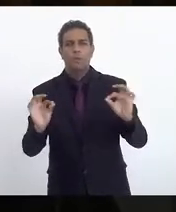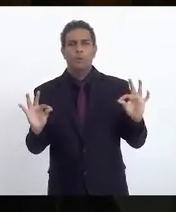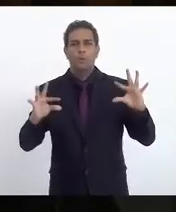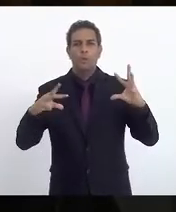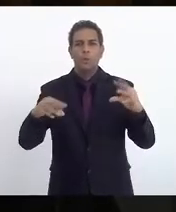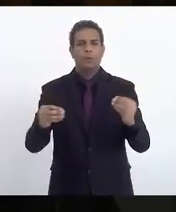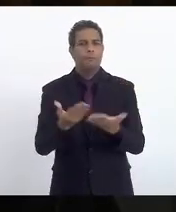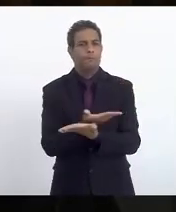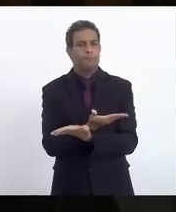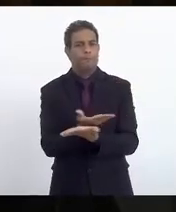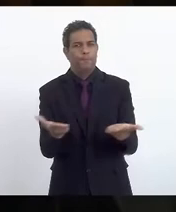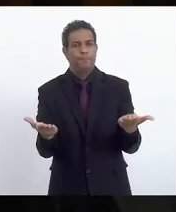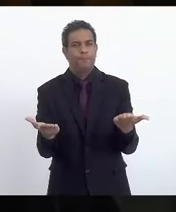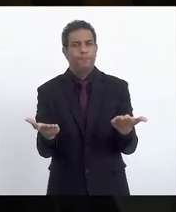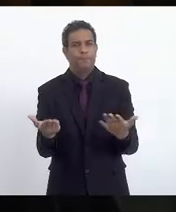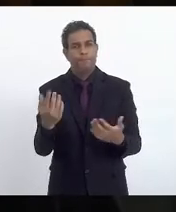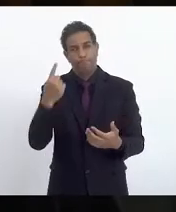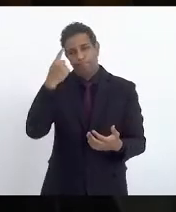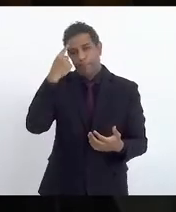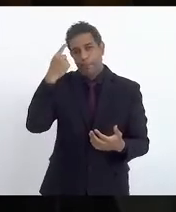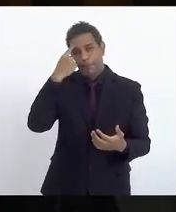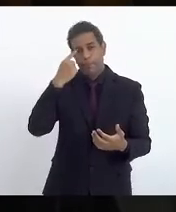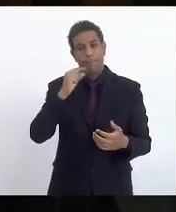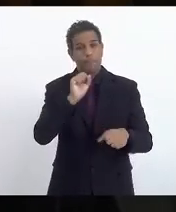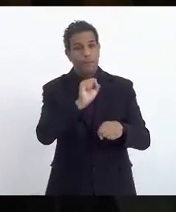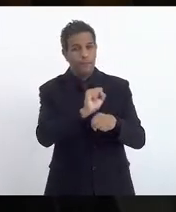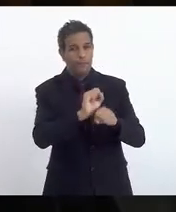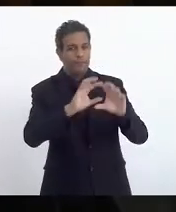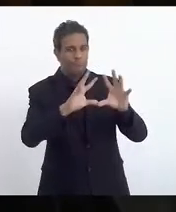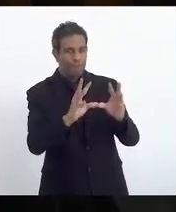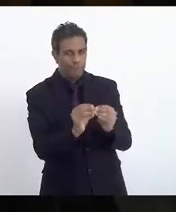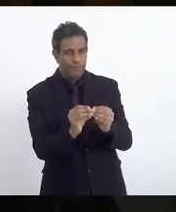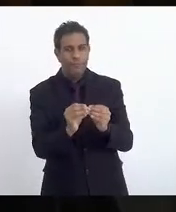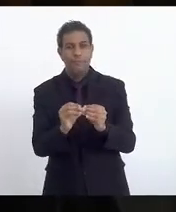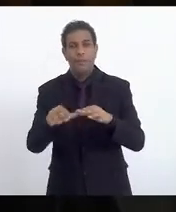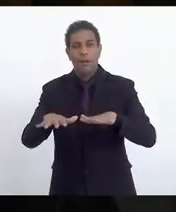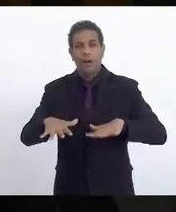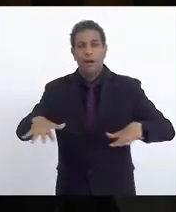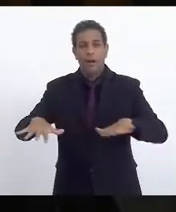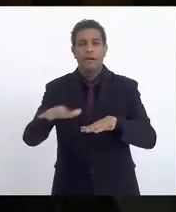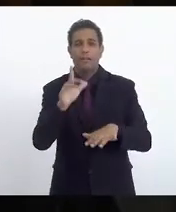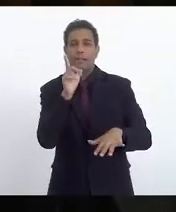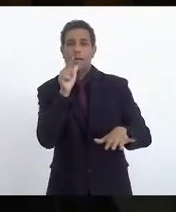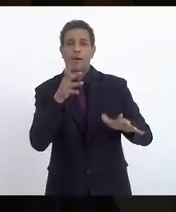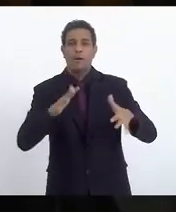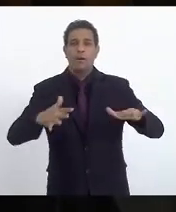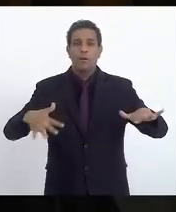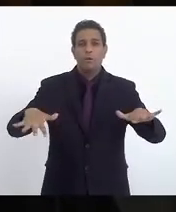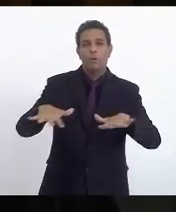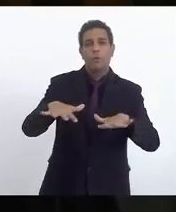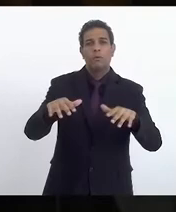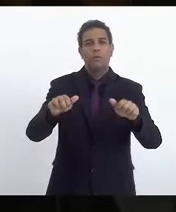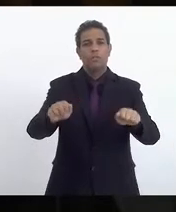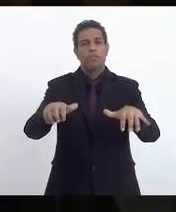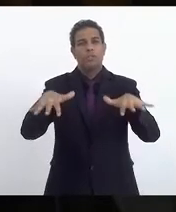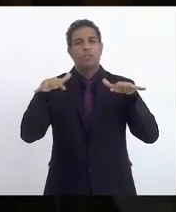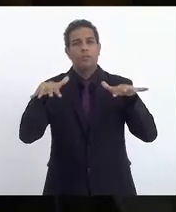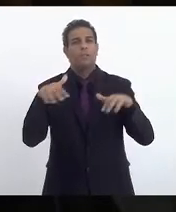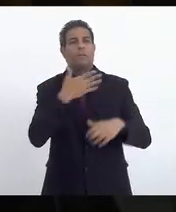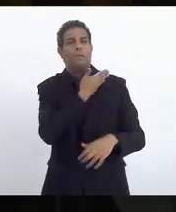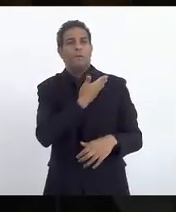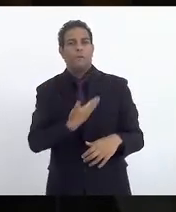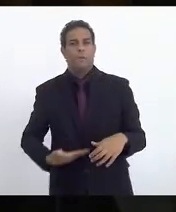aqui aí mesmo para concluir que a economia do mar será objeto de audiência pública